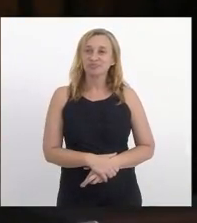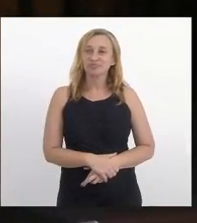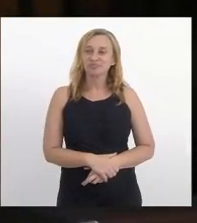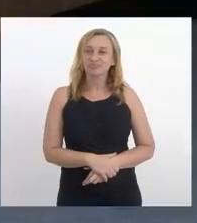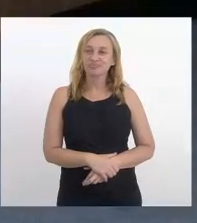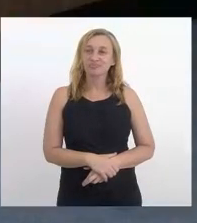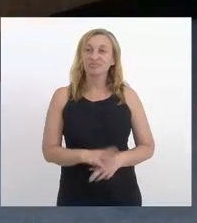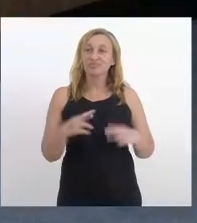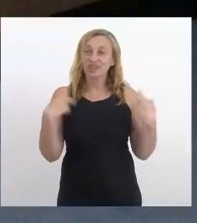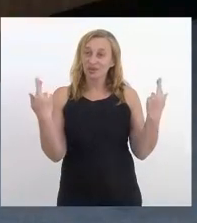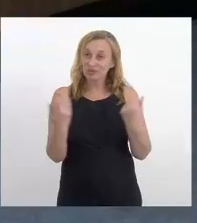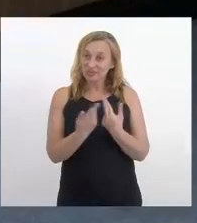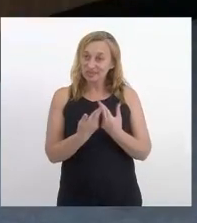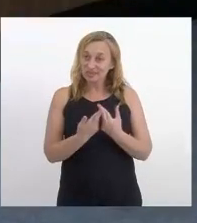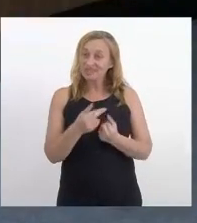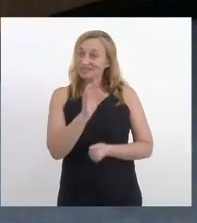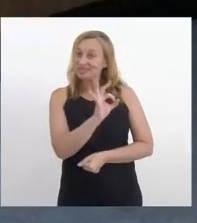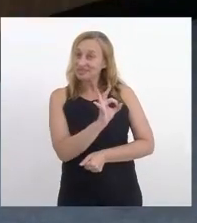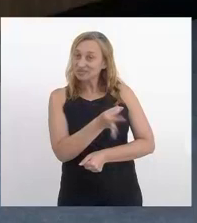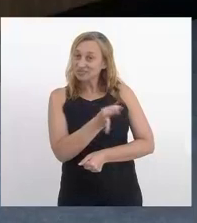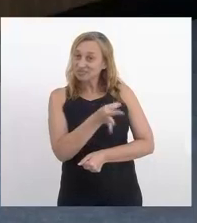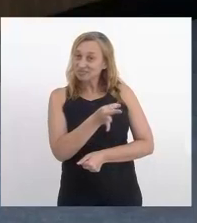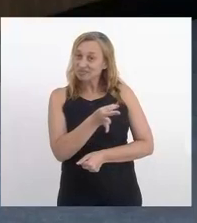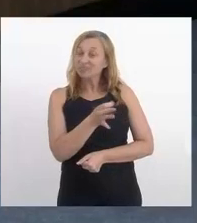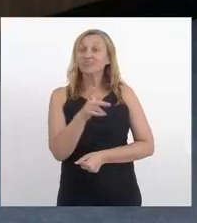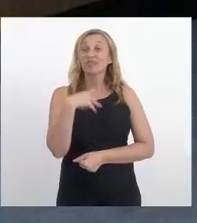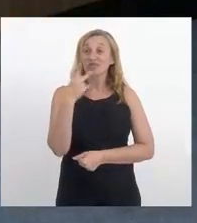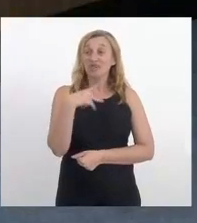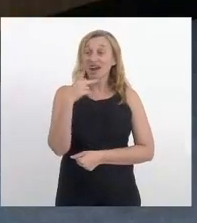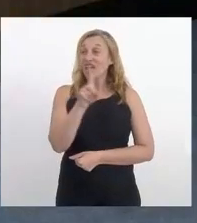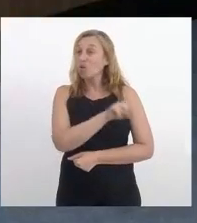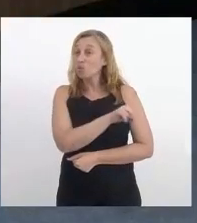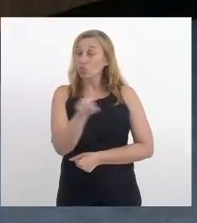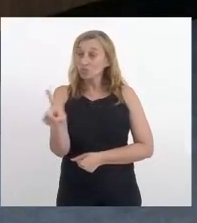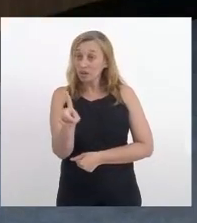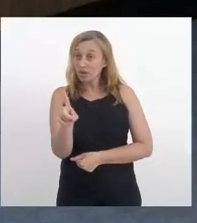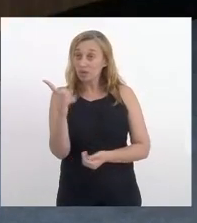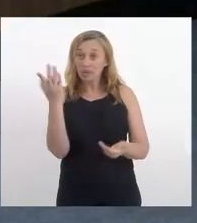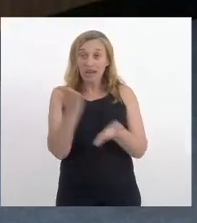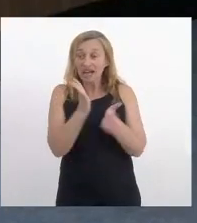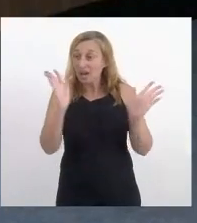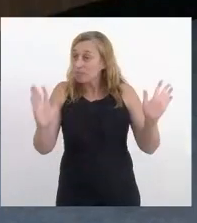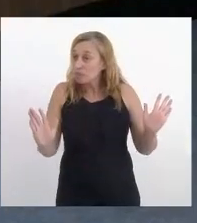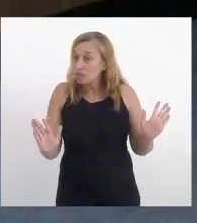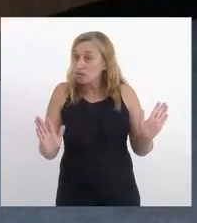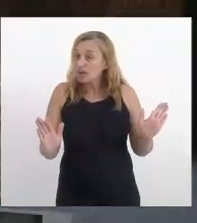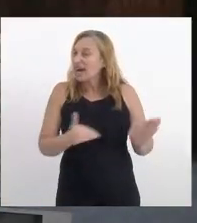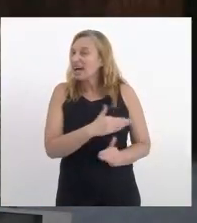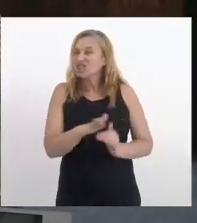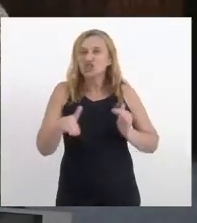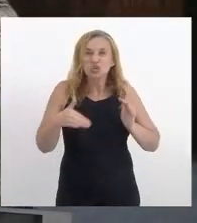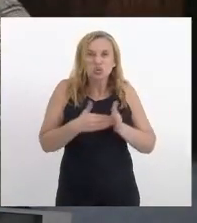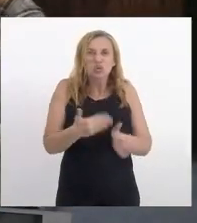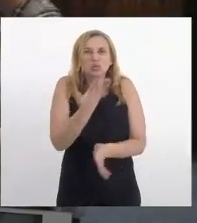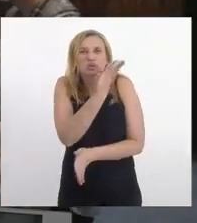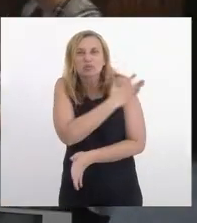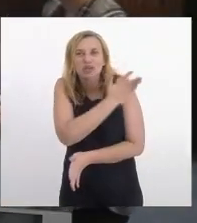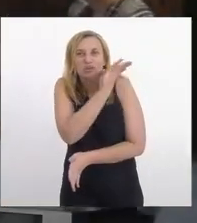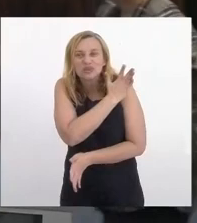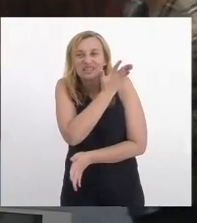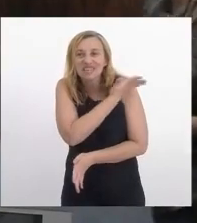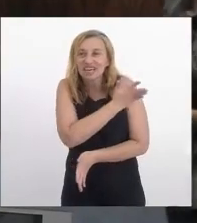E reunindo exatamente para dizer um não e um basta a todos os